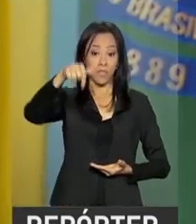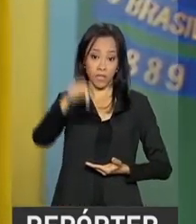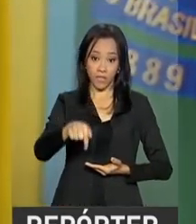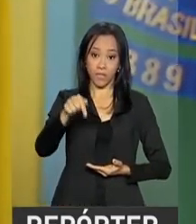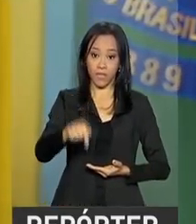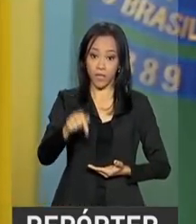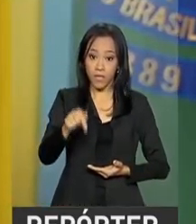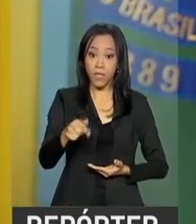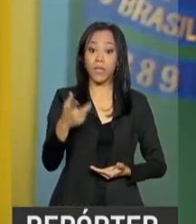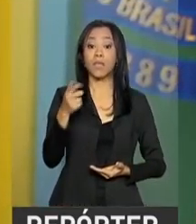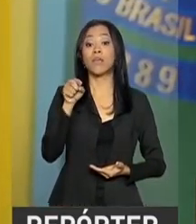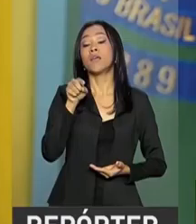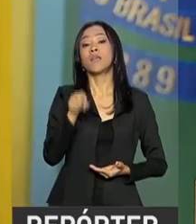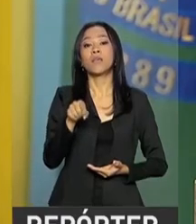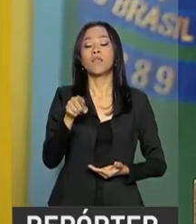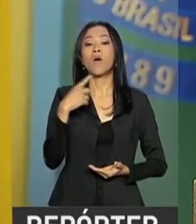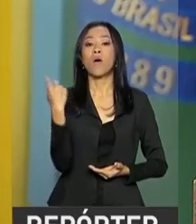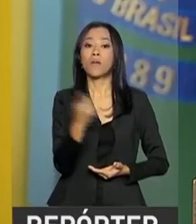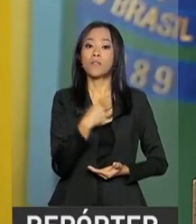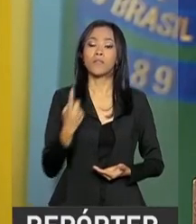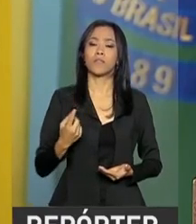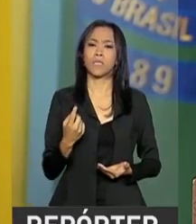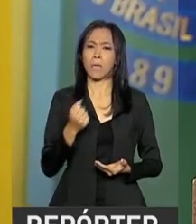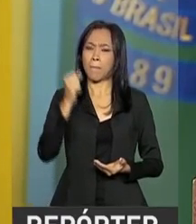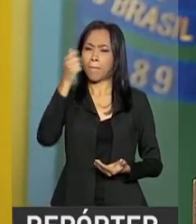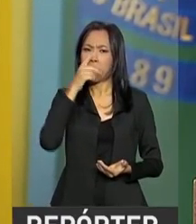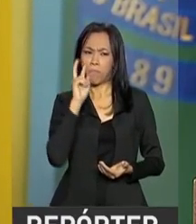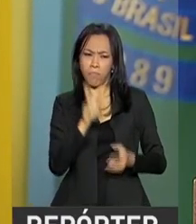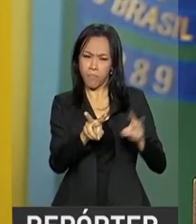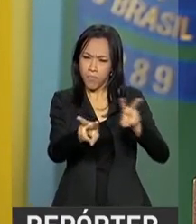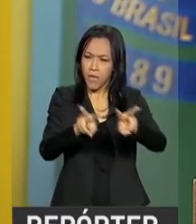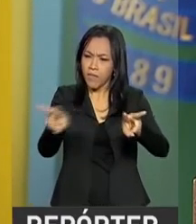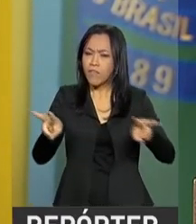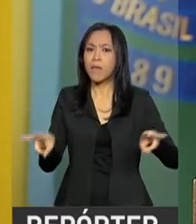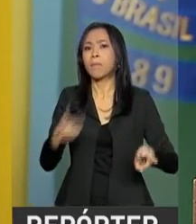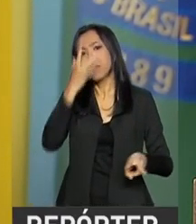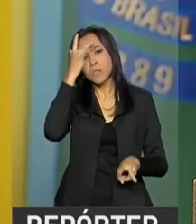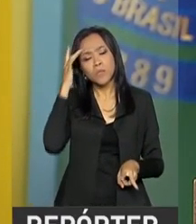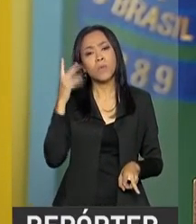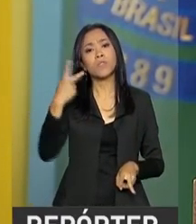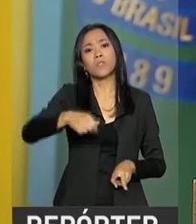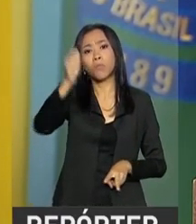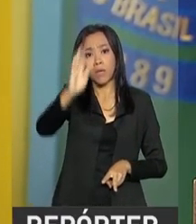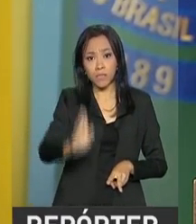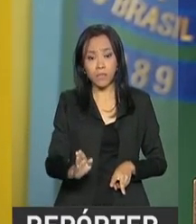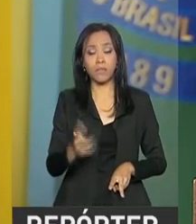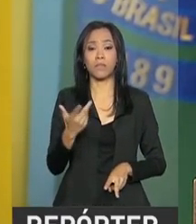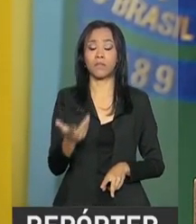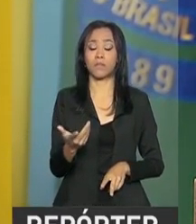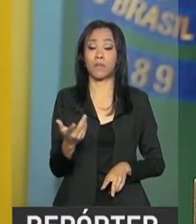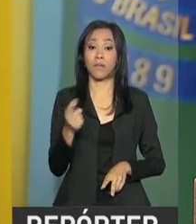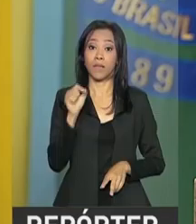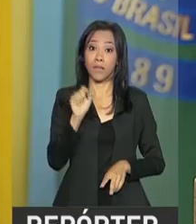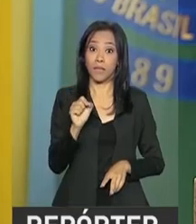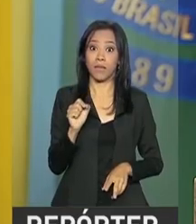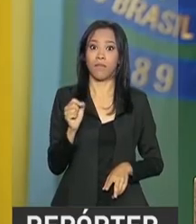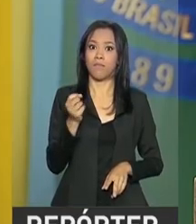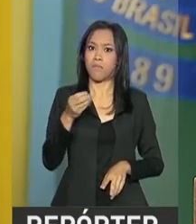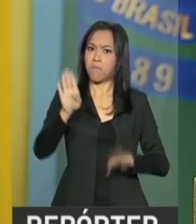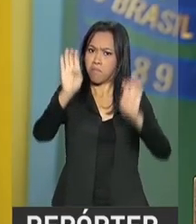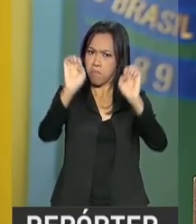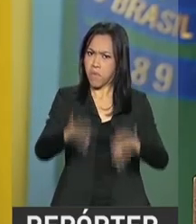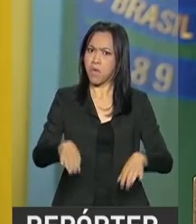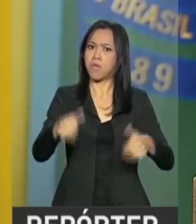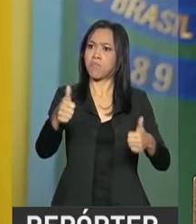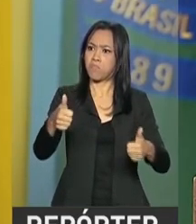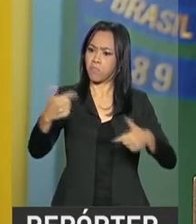que nós homenageamos aqui brasileiros que se destacam na promoção do bem estar